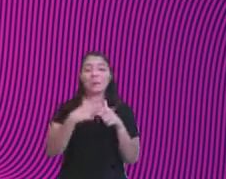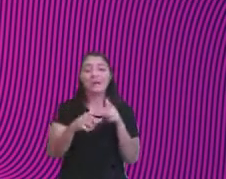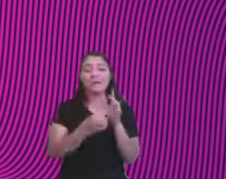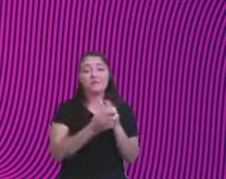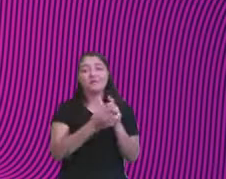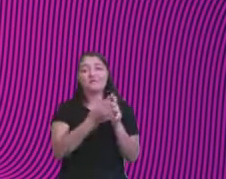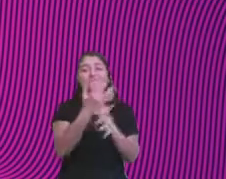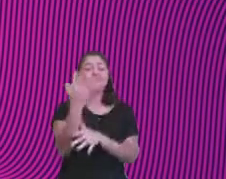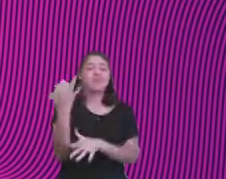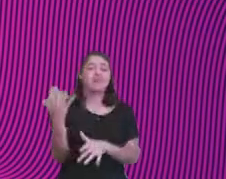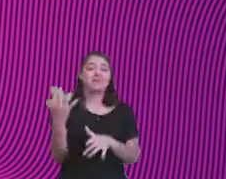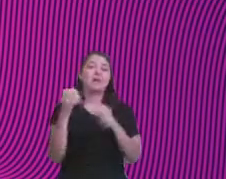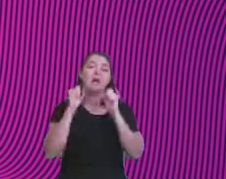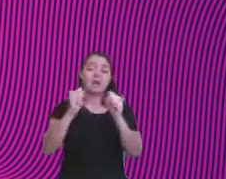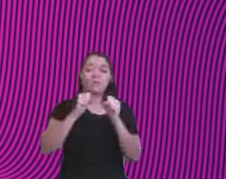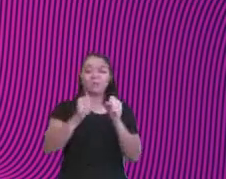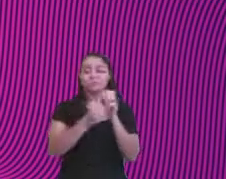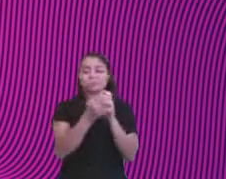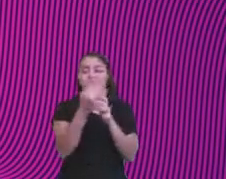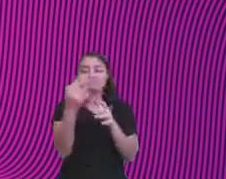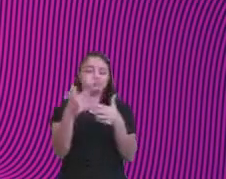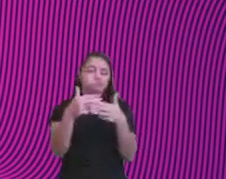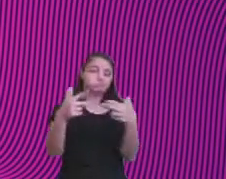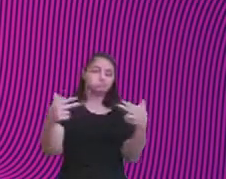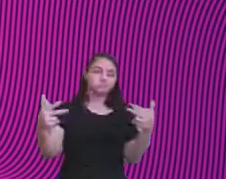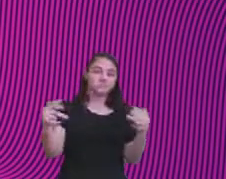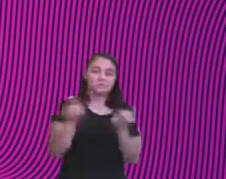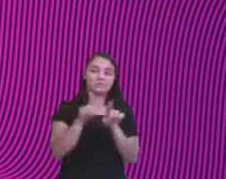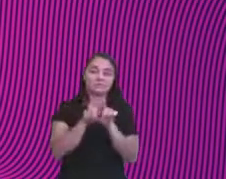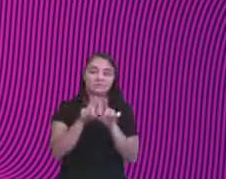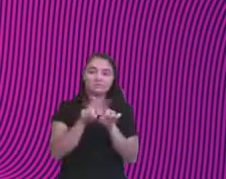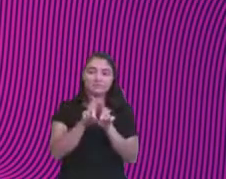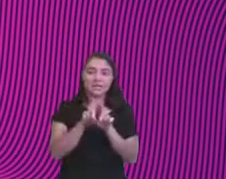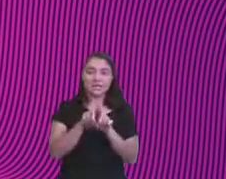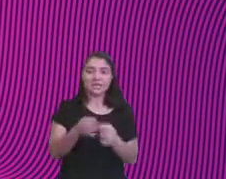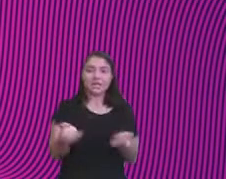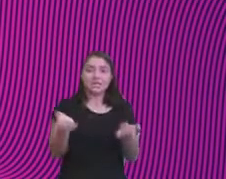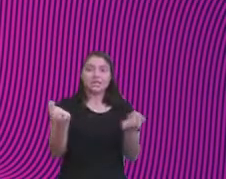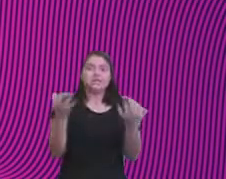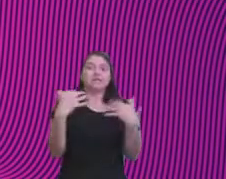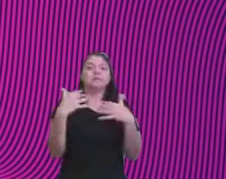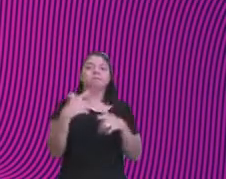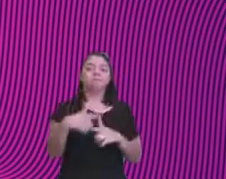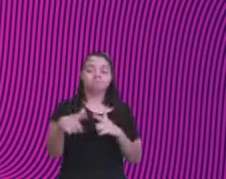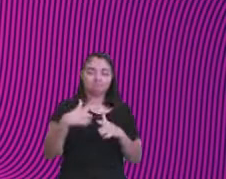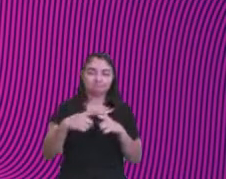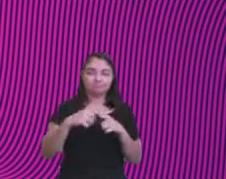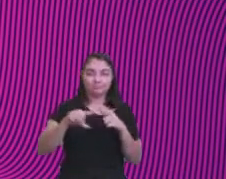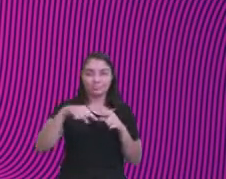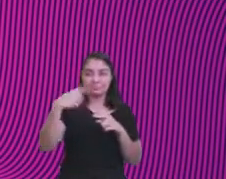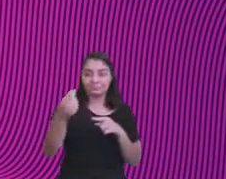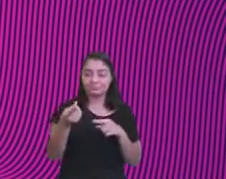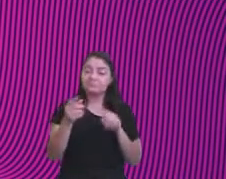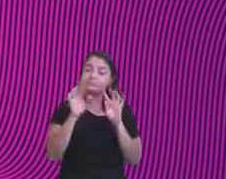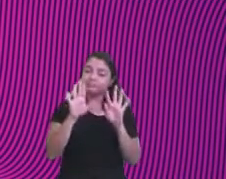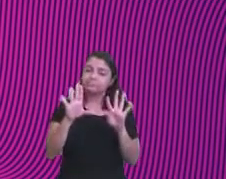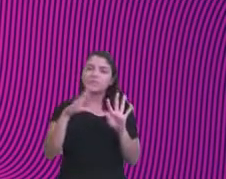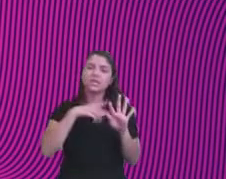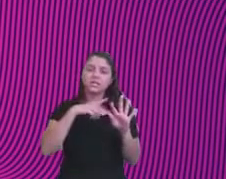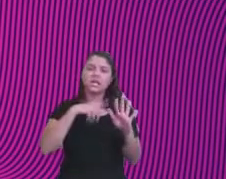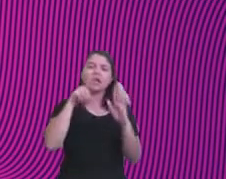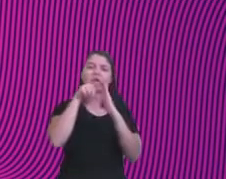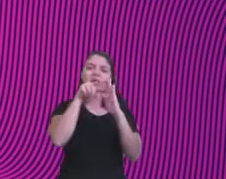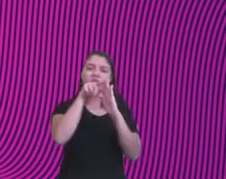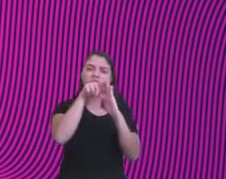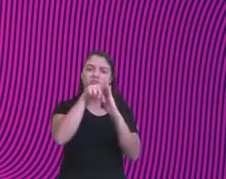superestimar a lesão pós-quimioterapia. Mas tem uma avaliação de loco regional